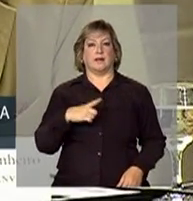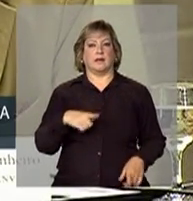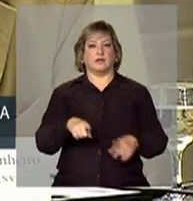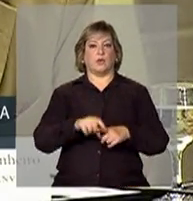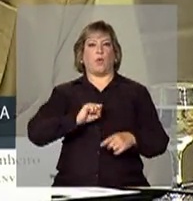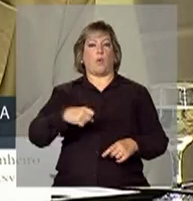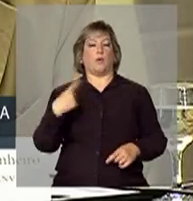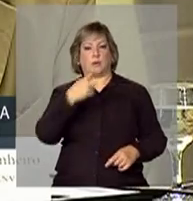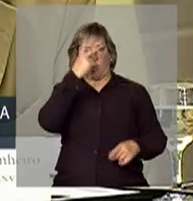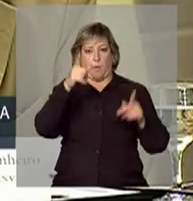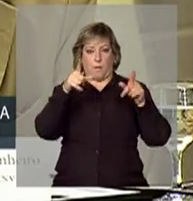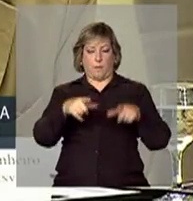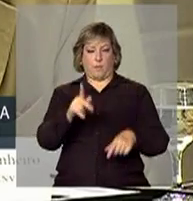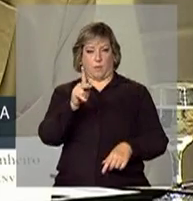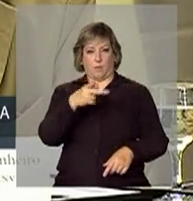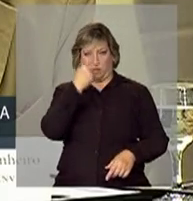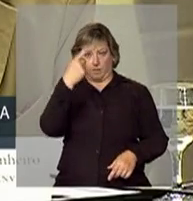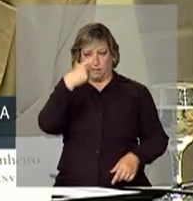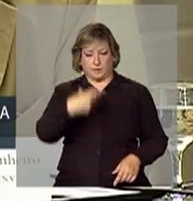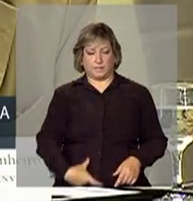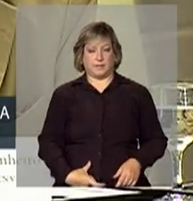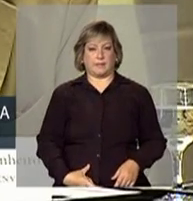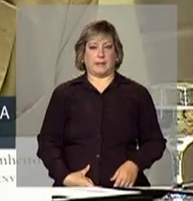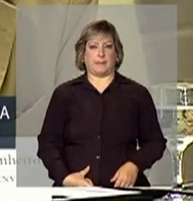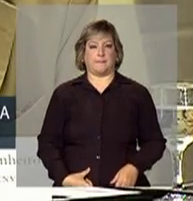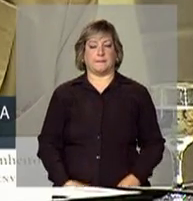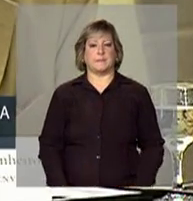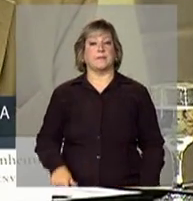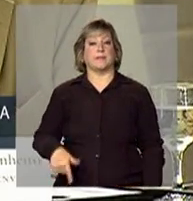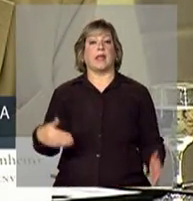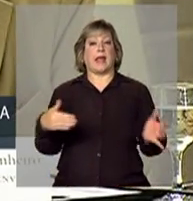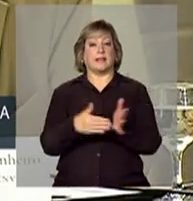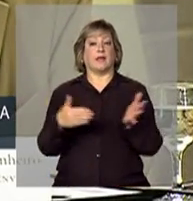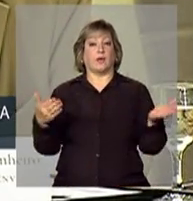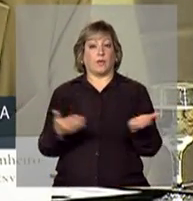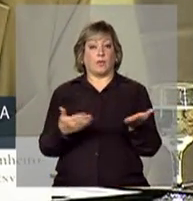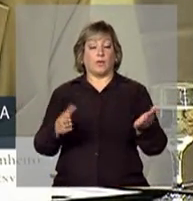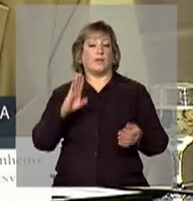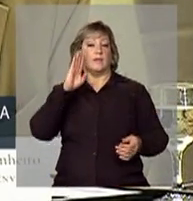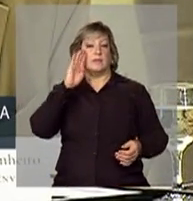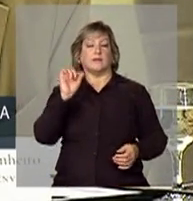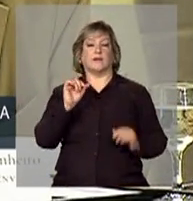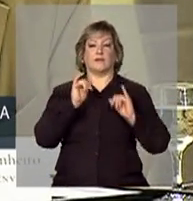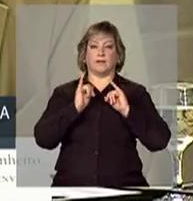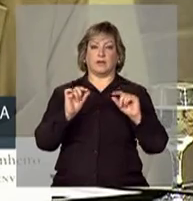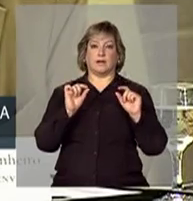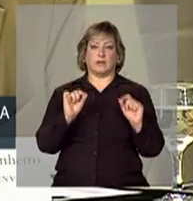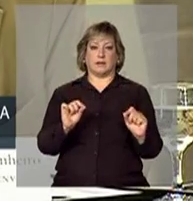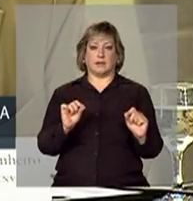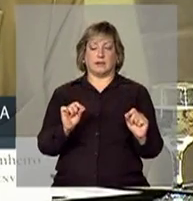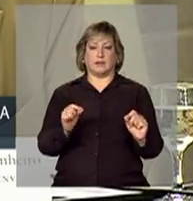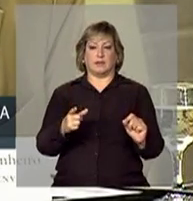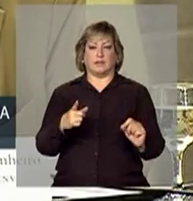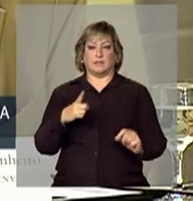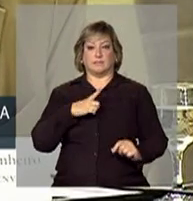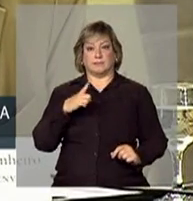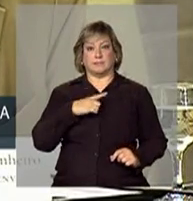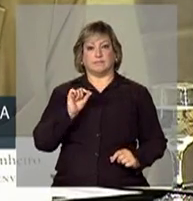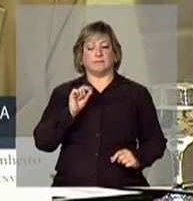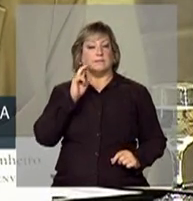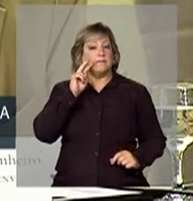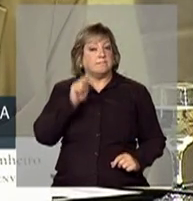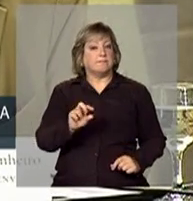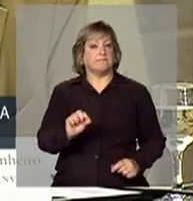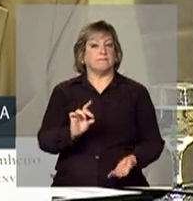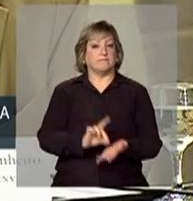As informações sobre esse organismo, até o momento, para dizer o mínimo, são escorregadias.